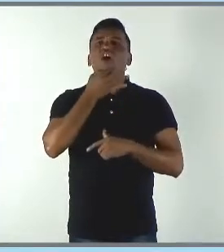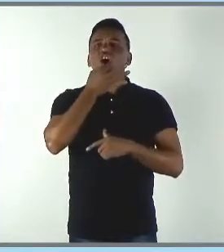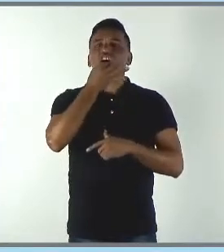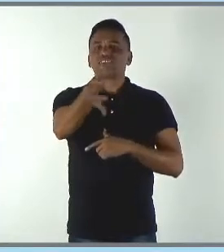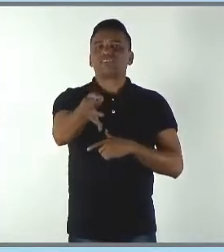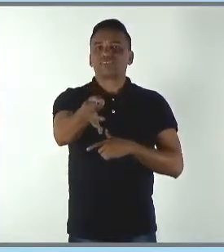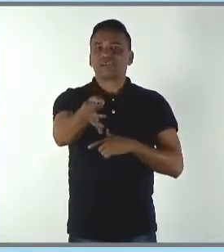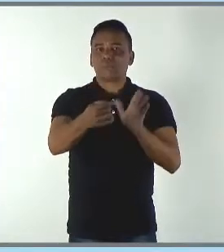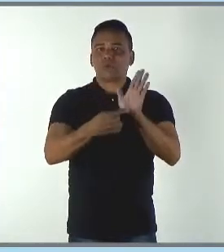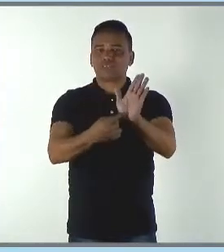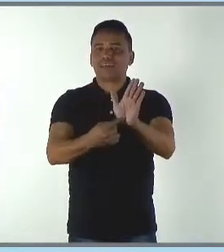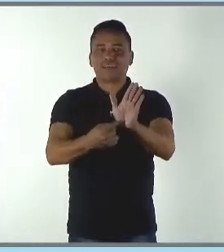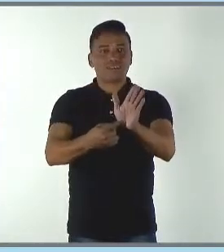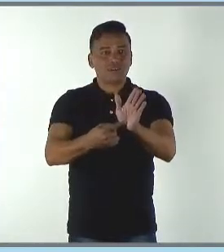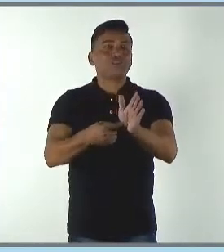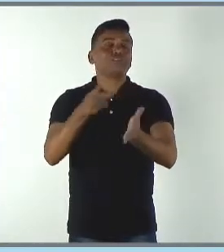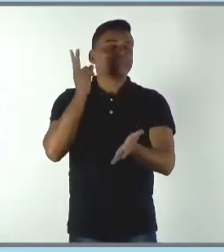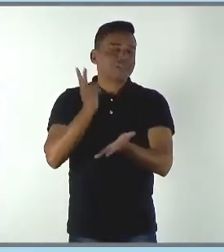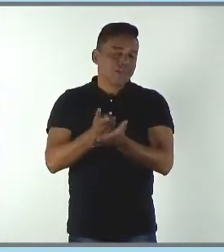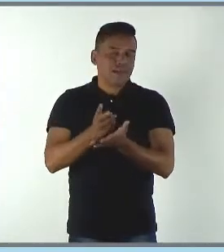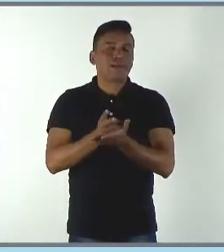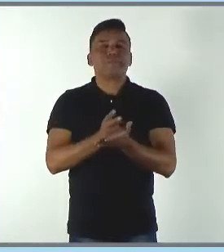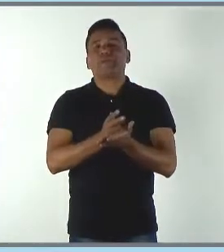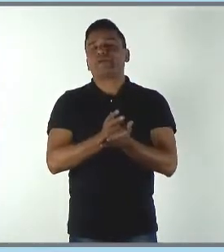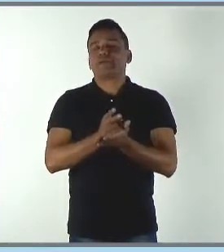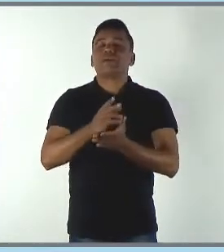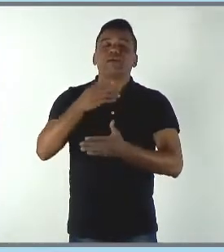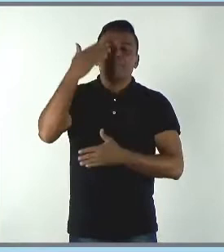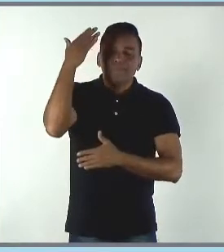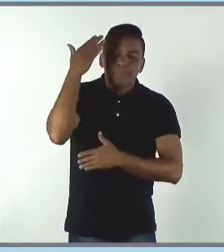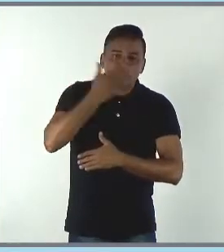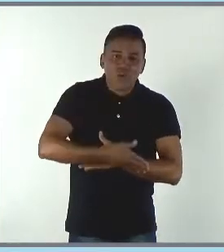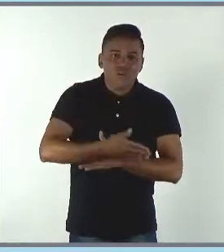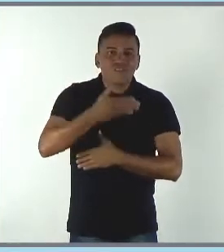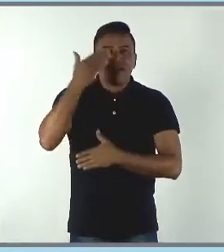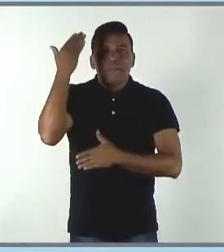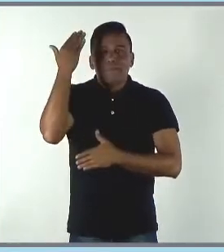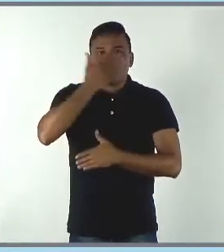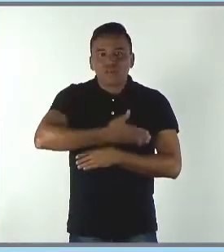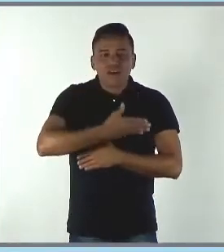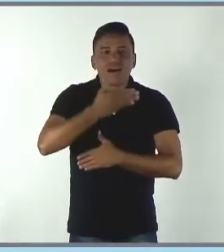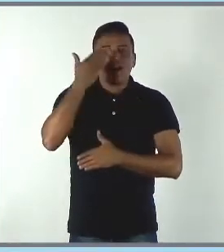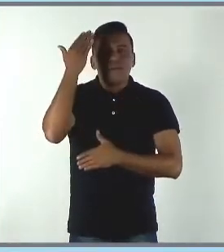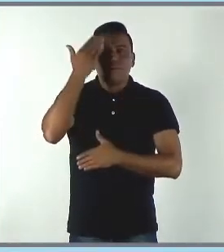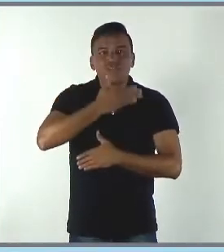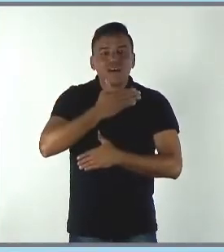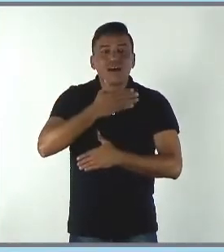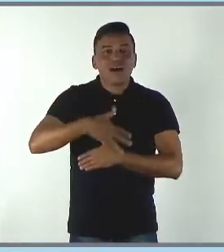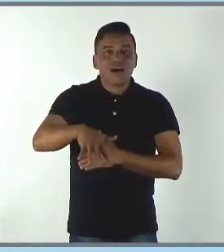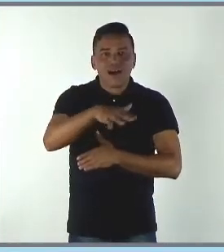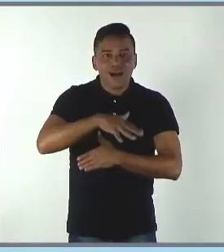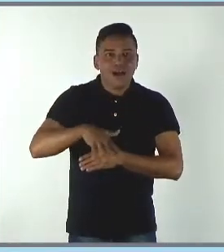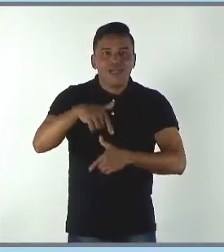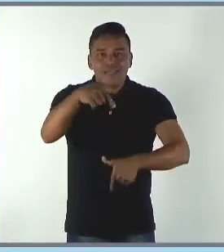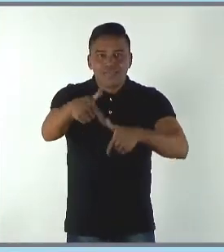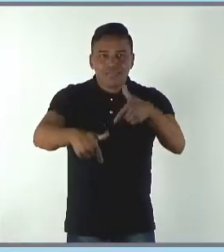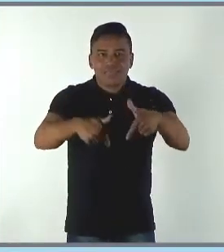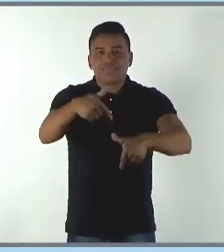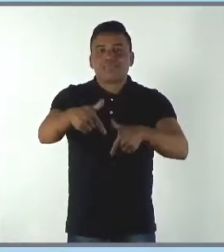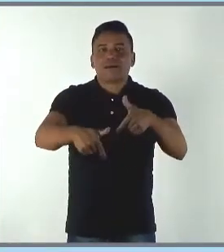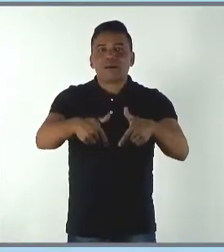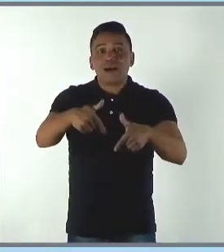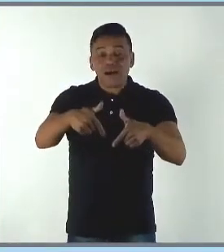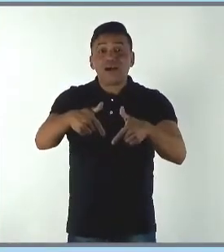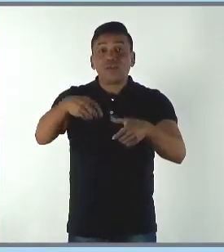tem que continuamente provar que a sua linha de trabalho ela precisa fazer parte da ordem